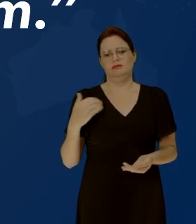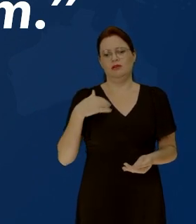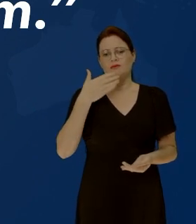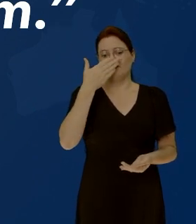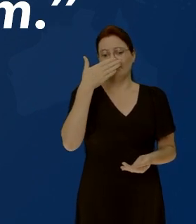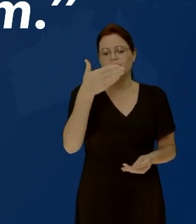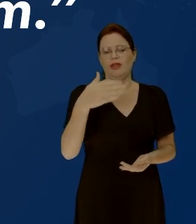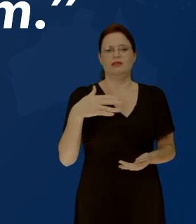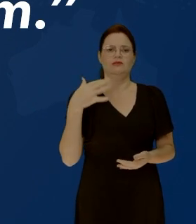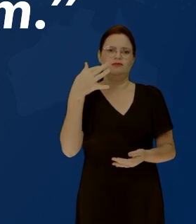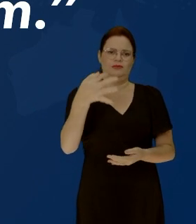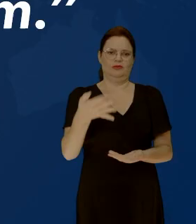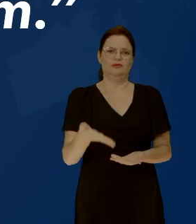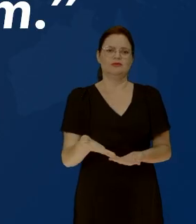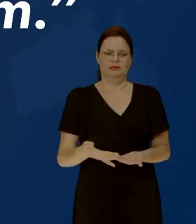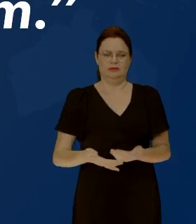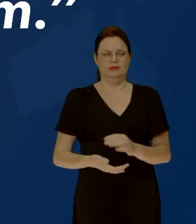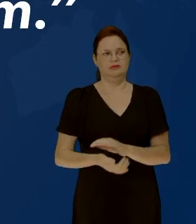frente.